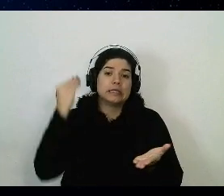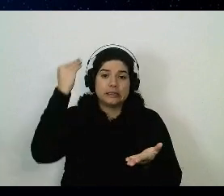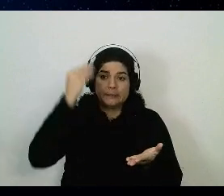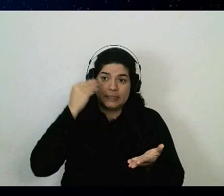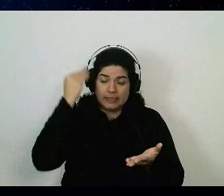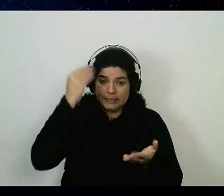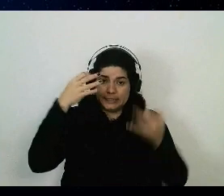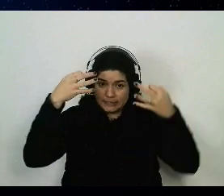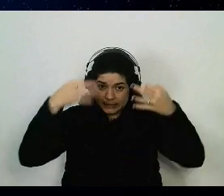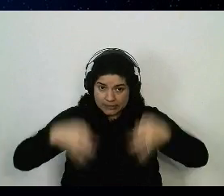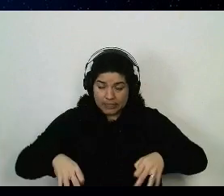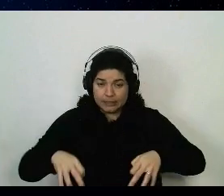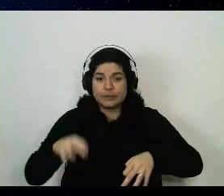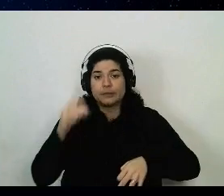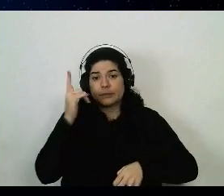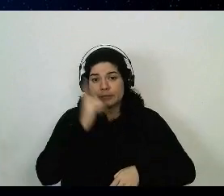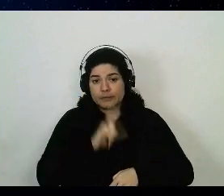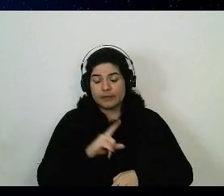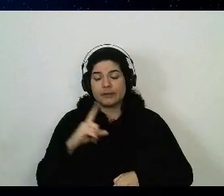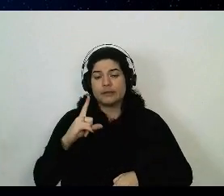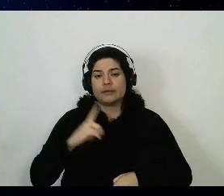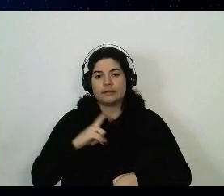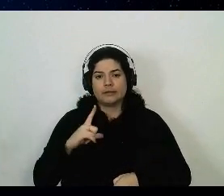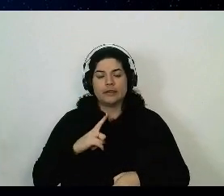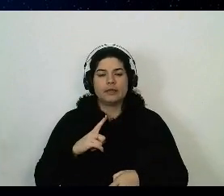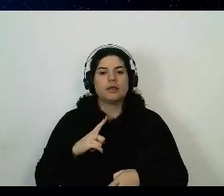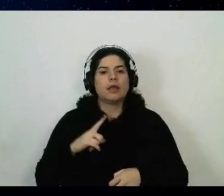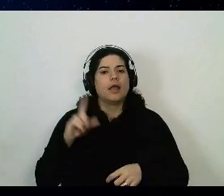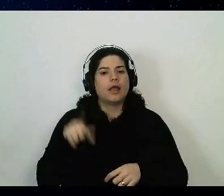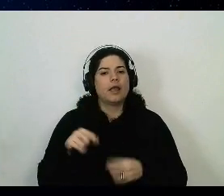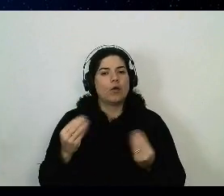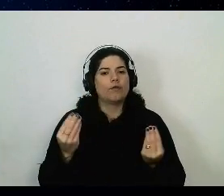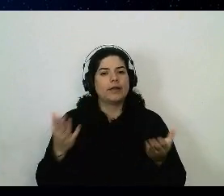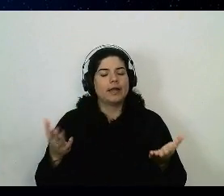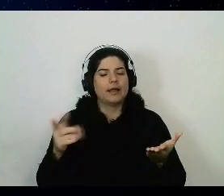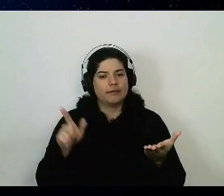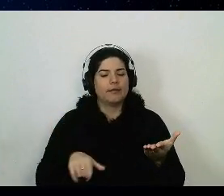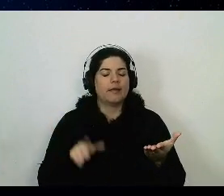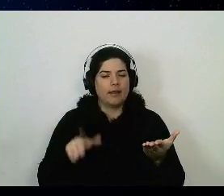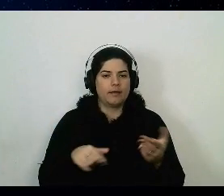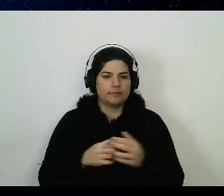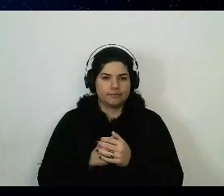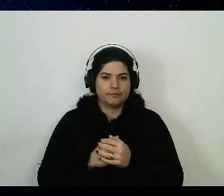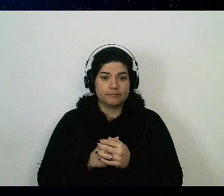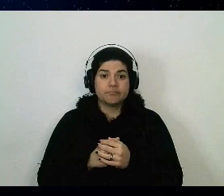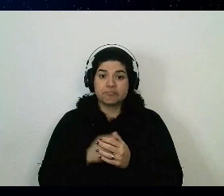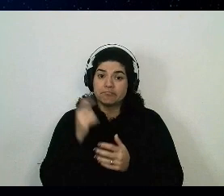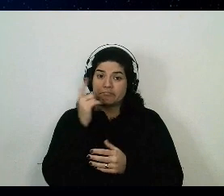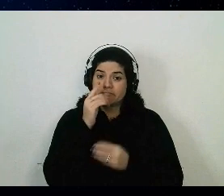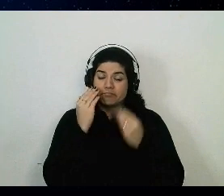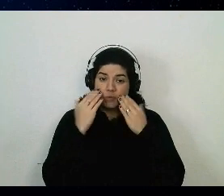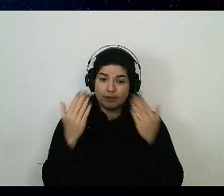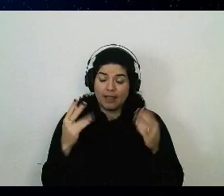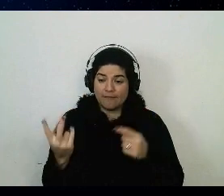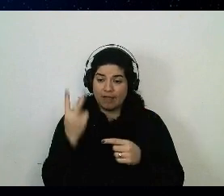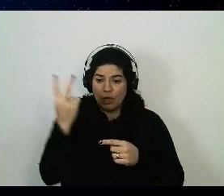mexendo o ponteiro financeiro, quando de fato a gente entrega isso. E aí sim a gente mostra valor agregado na outra